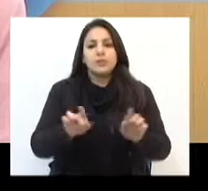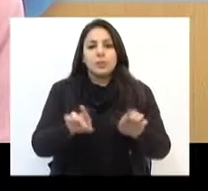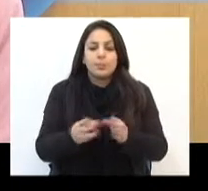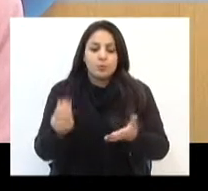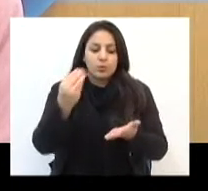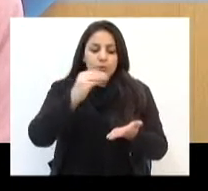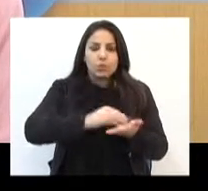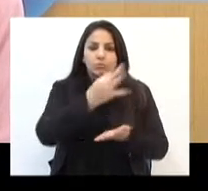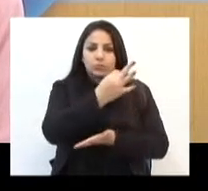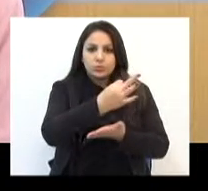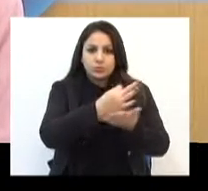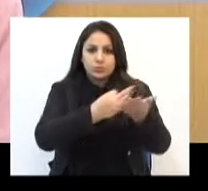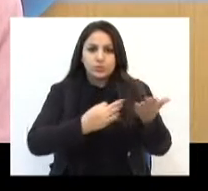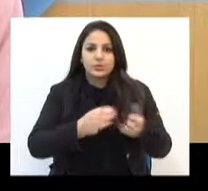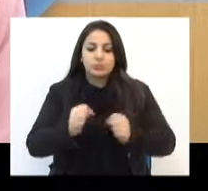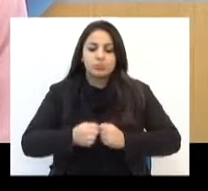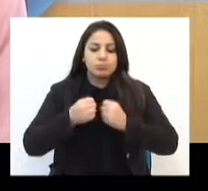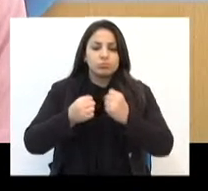Federal.